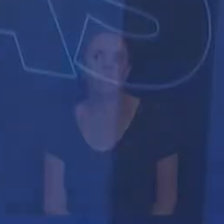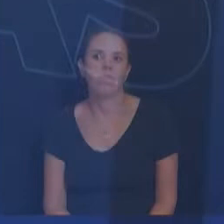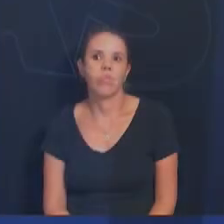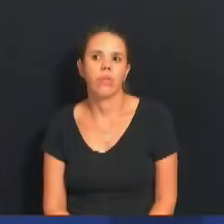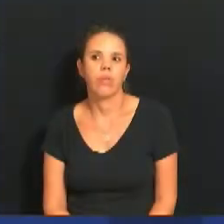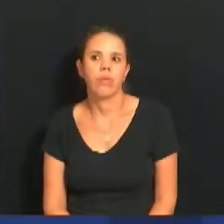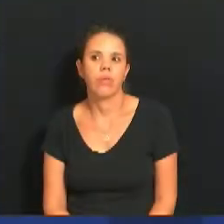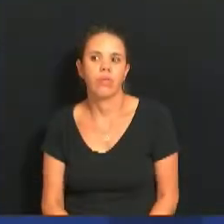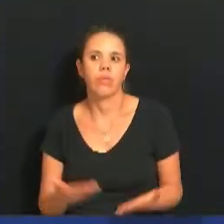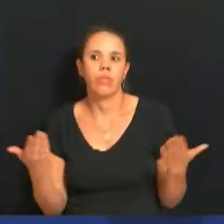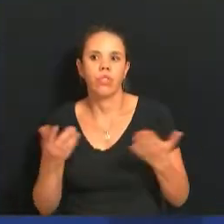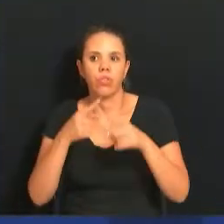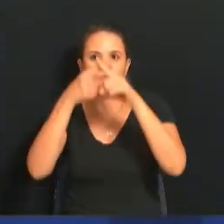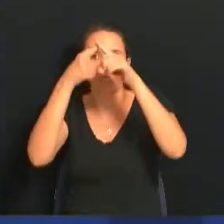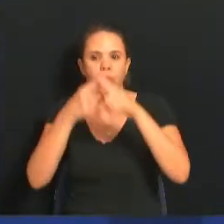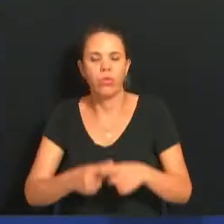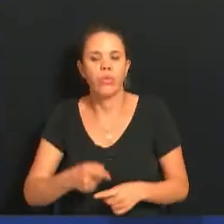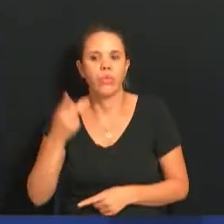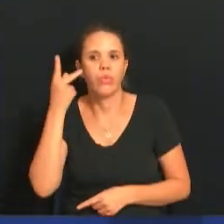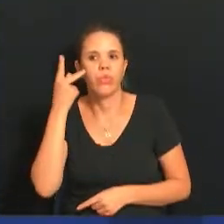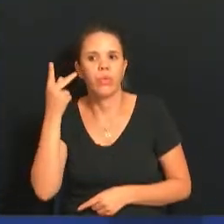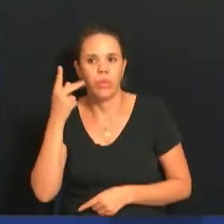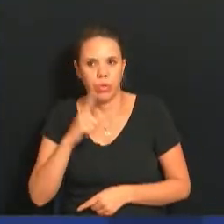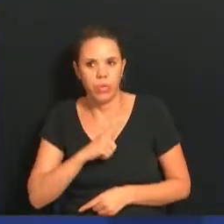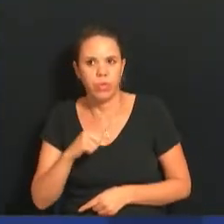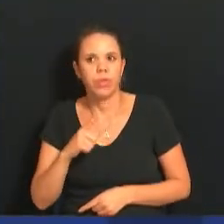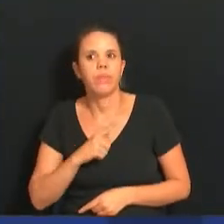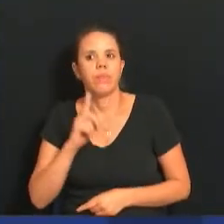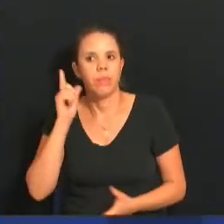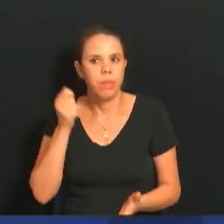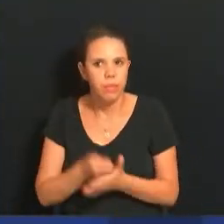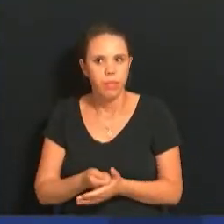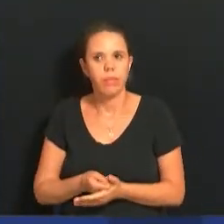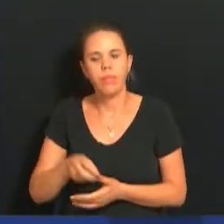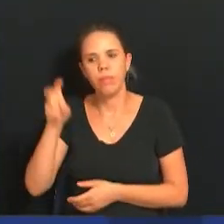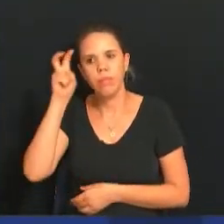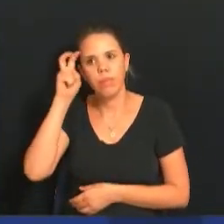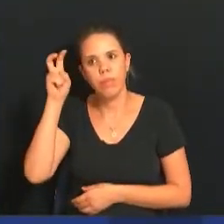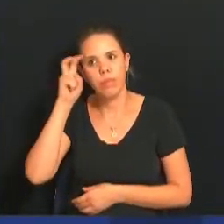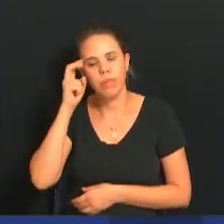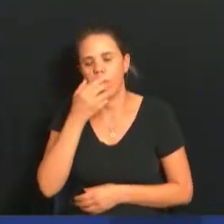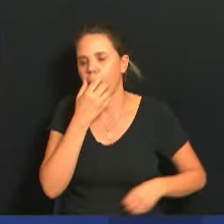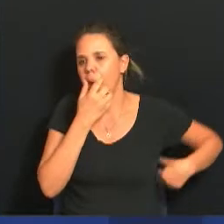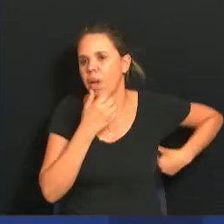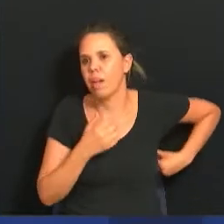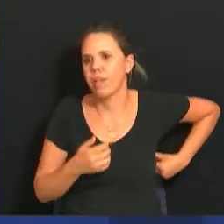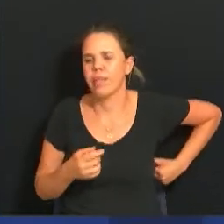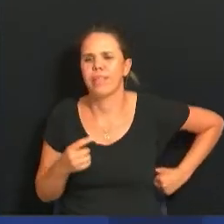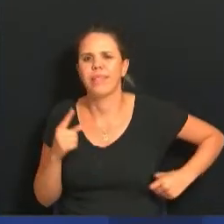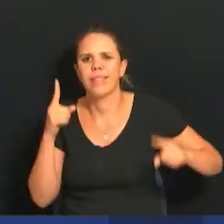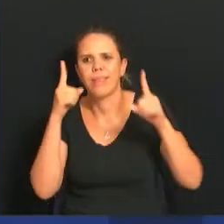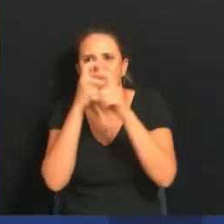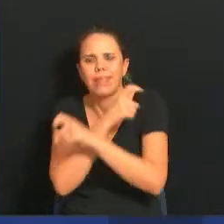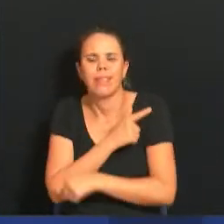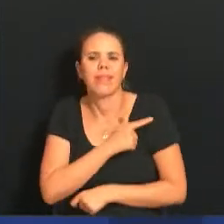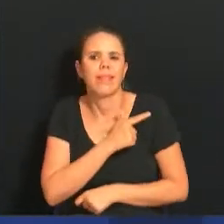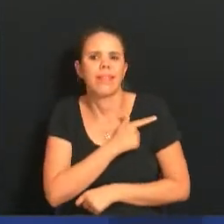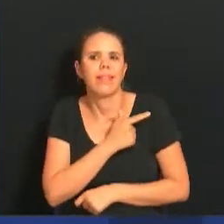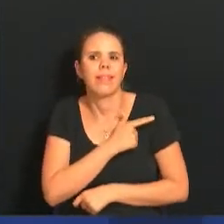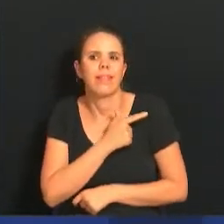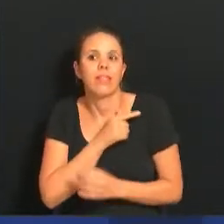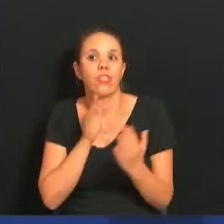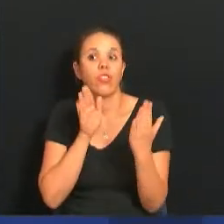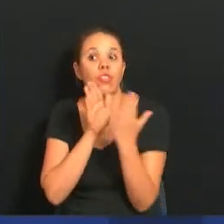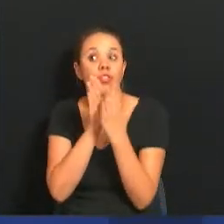Hoje é dia de Campeonato Paulista, tem decisão nesta quinta-feira, uma parada complicada para o Guarani, que enfrenta